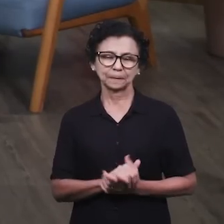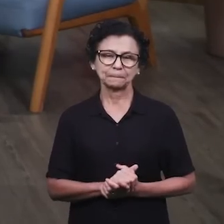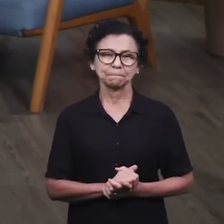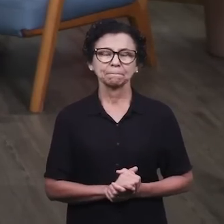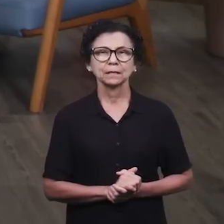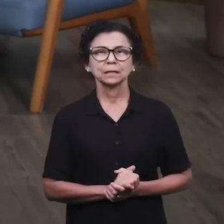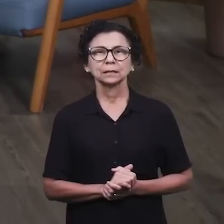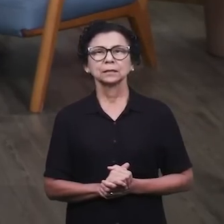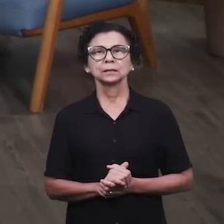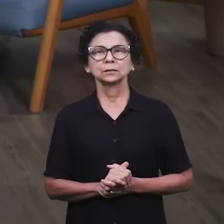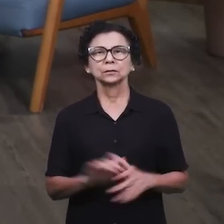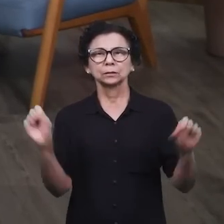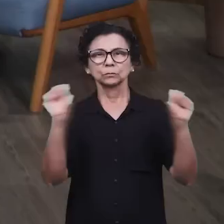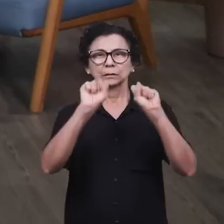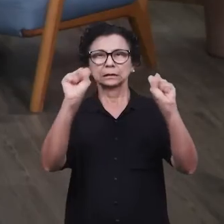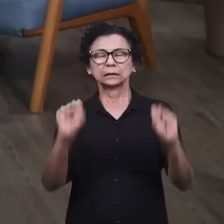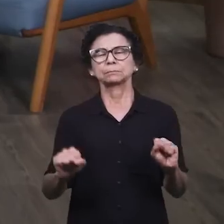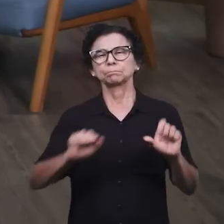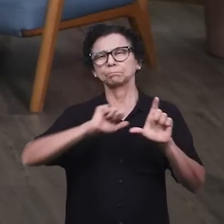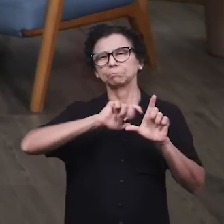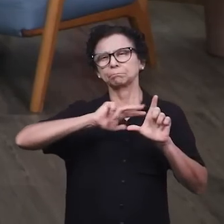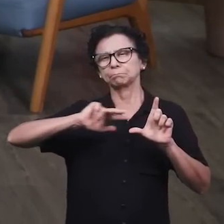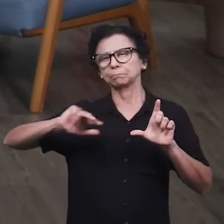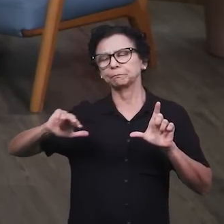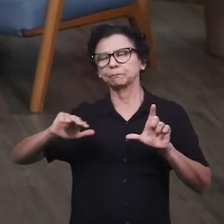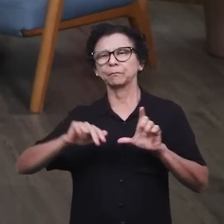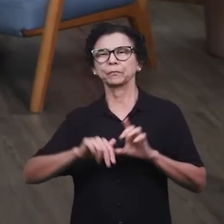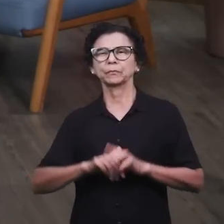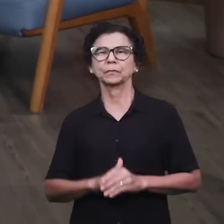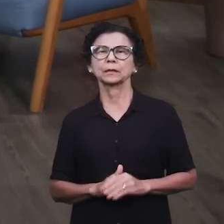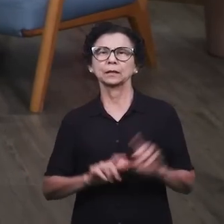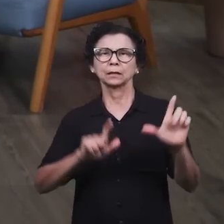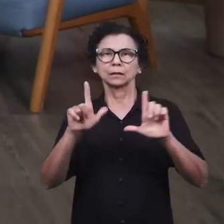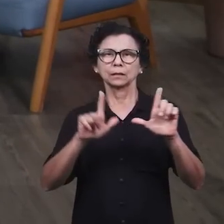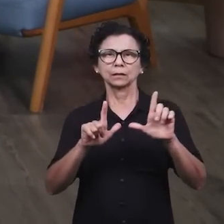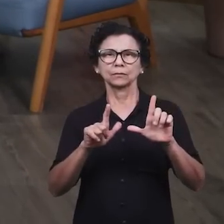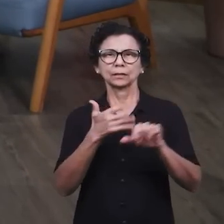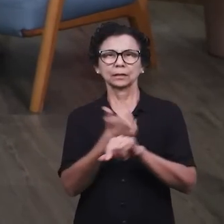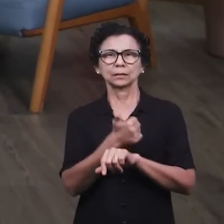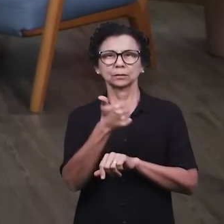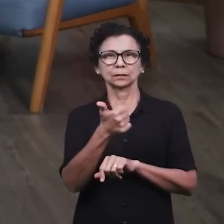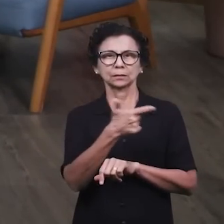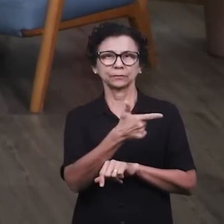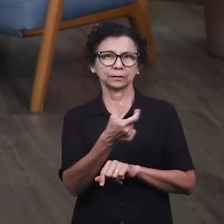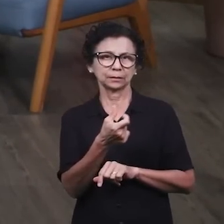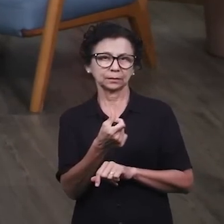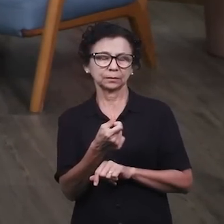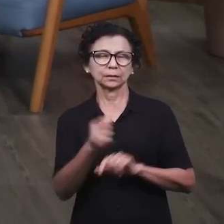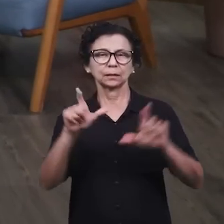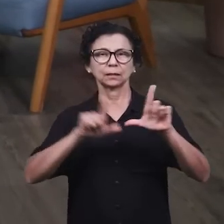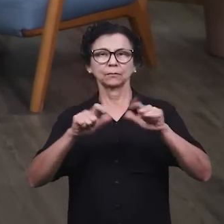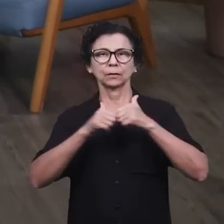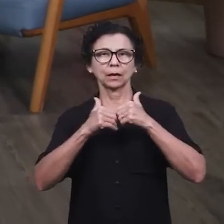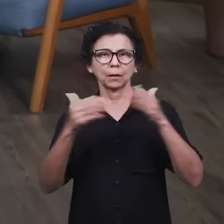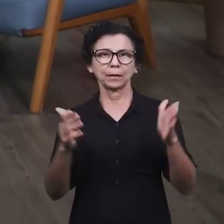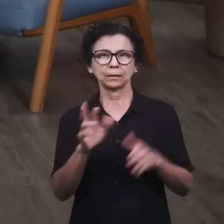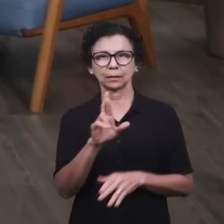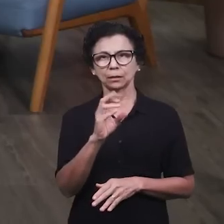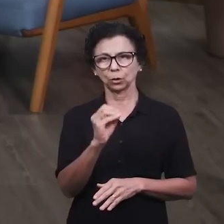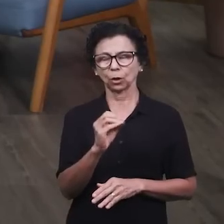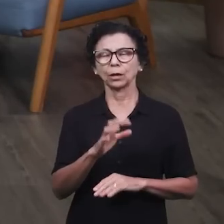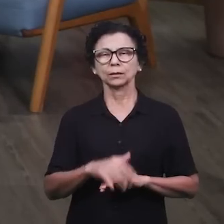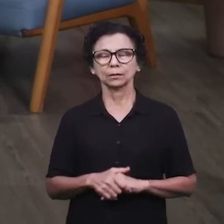para abordar o tema Igreja Fiel e Igreja Infiel. Antes de nós continuarmos, eu quero dizer o